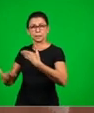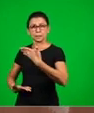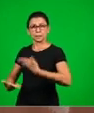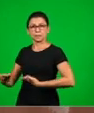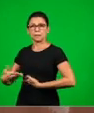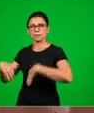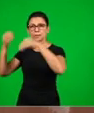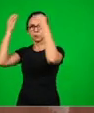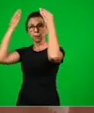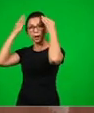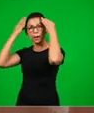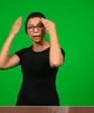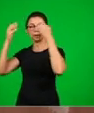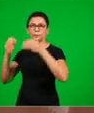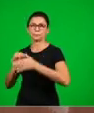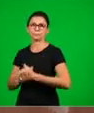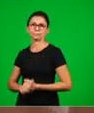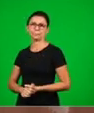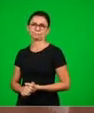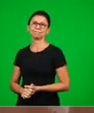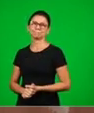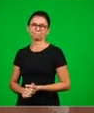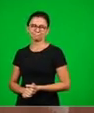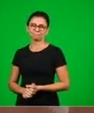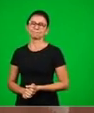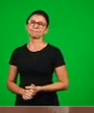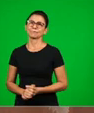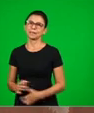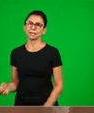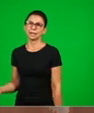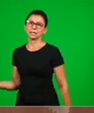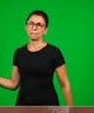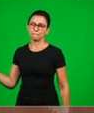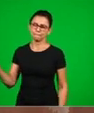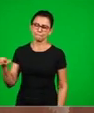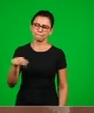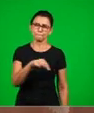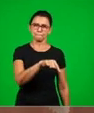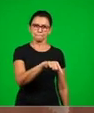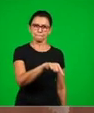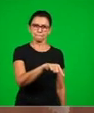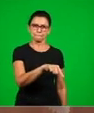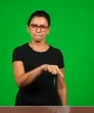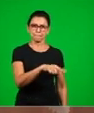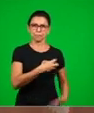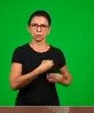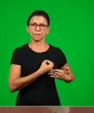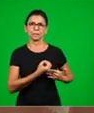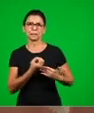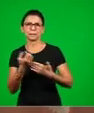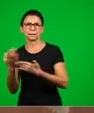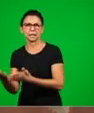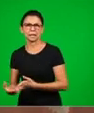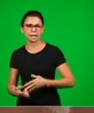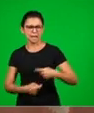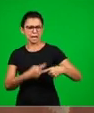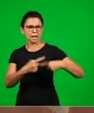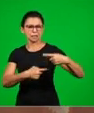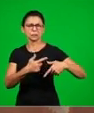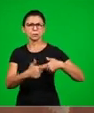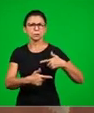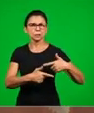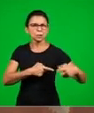passado, agora ele vem e vai entregar toda a sua vida. Os combates, os inimigos se levantaram. E o